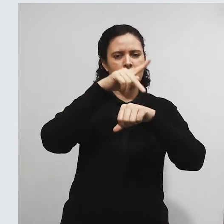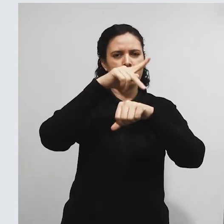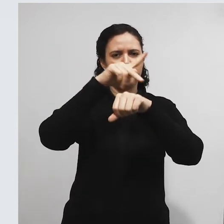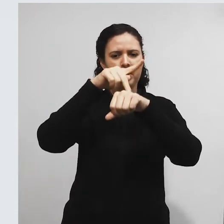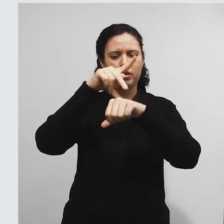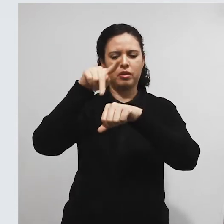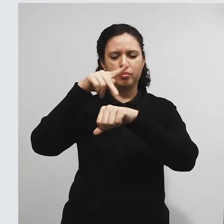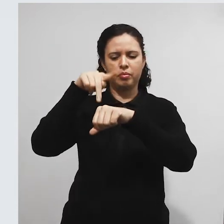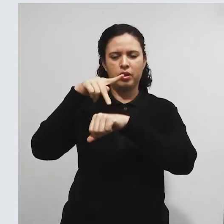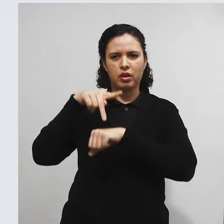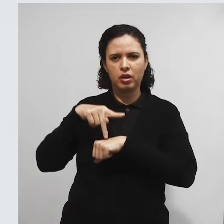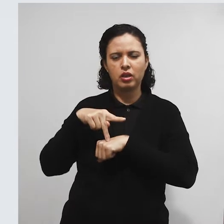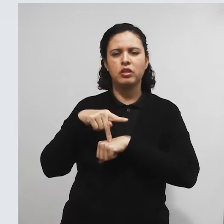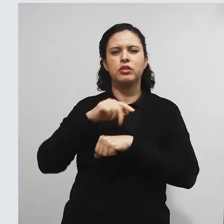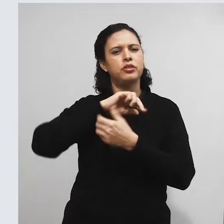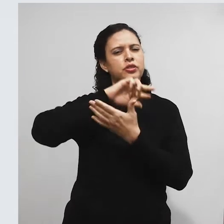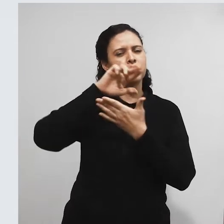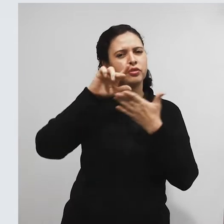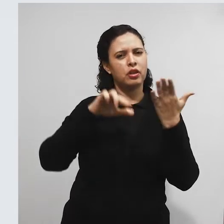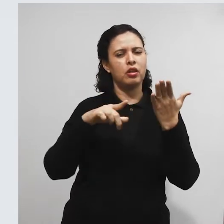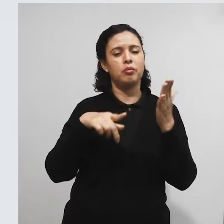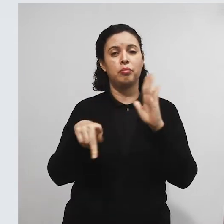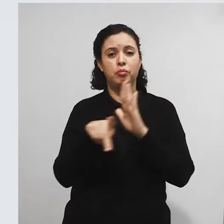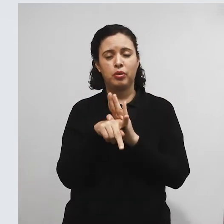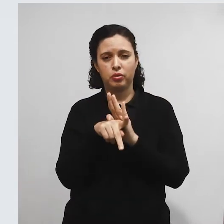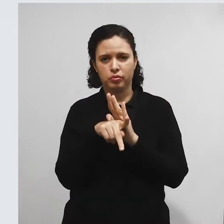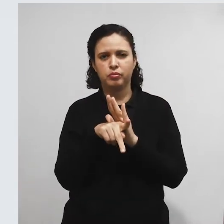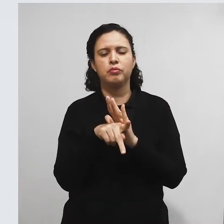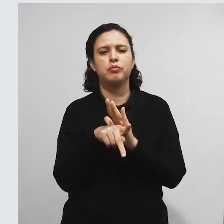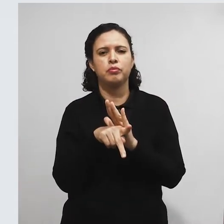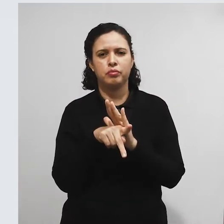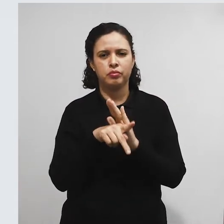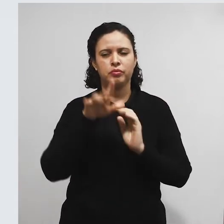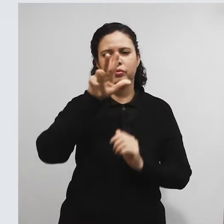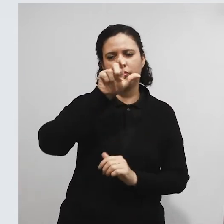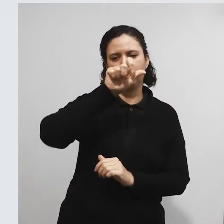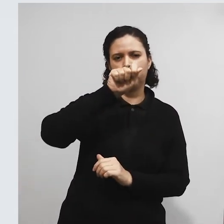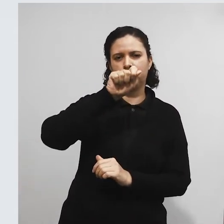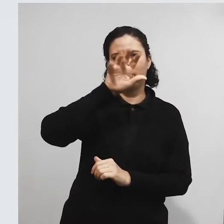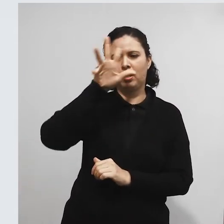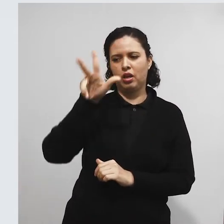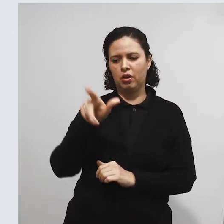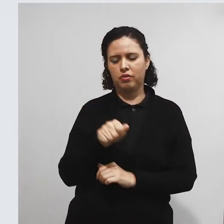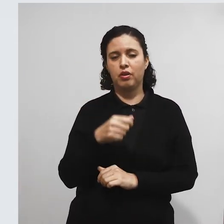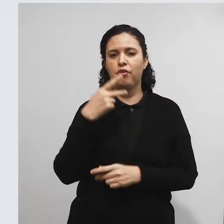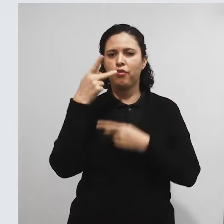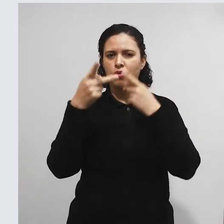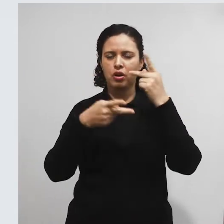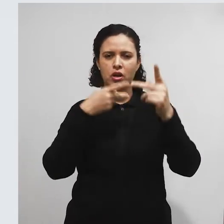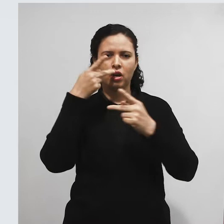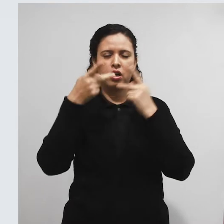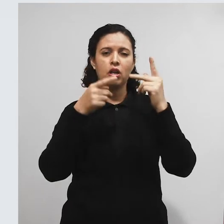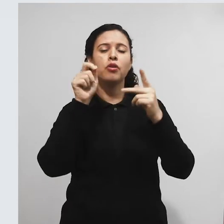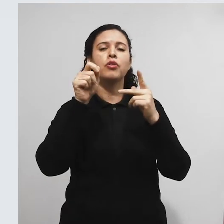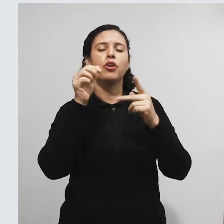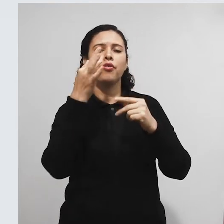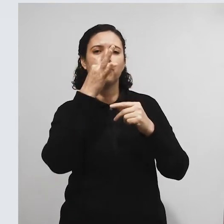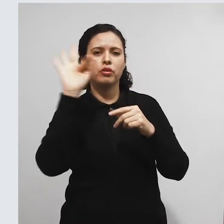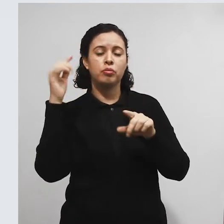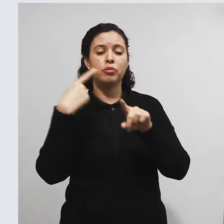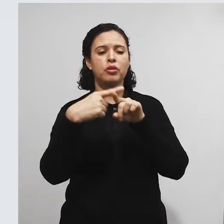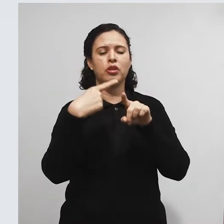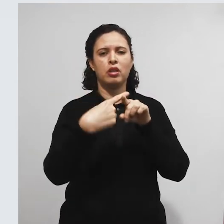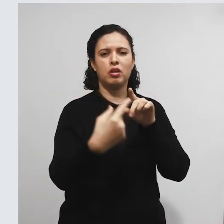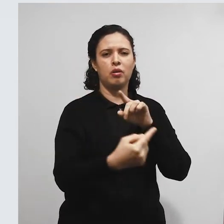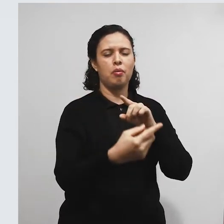mais podemos citar aqui? Marrocos, Tunísia. Todos falam francês, Argélia, todos tiveram uma dominação